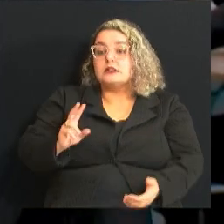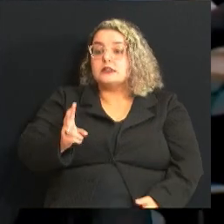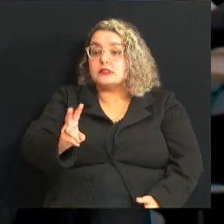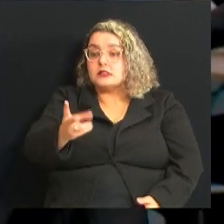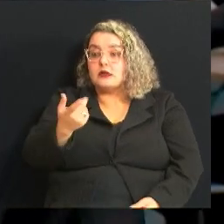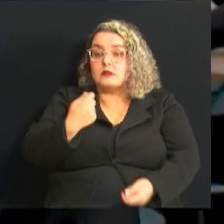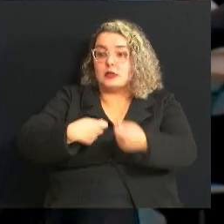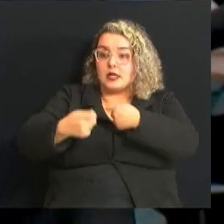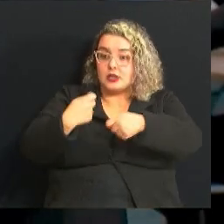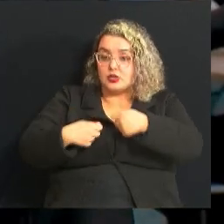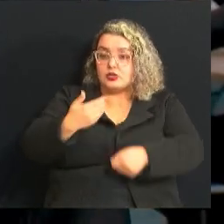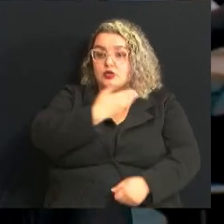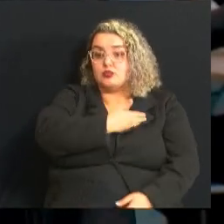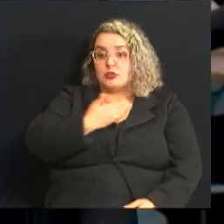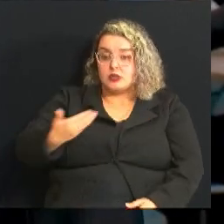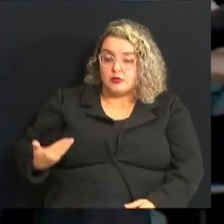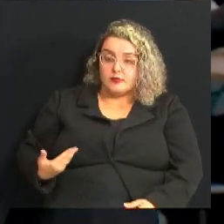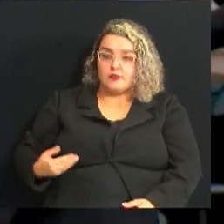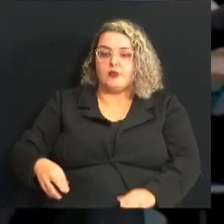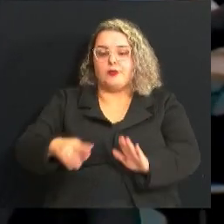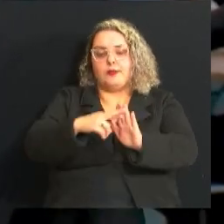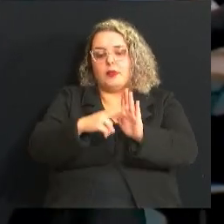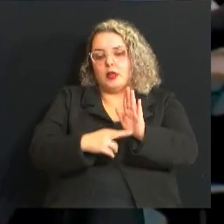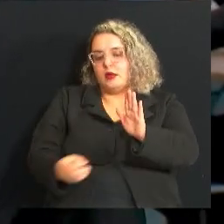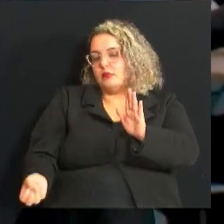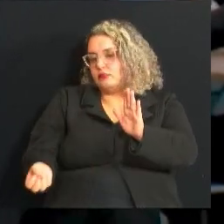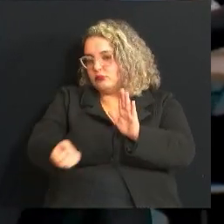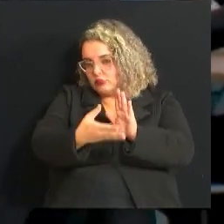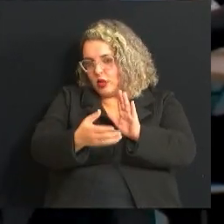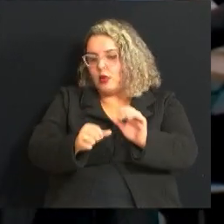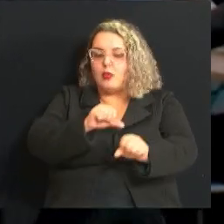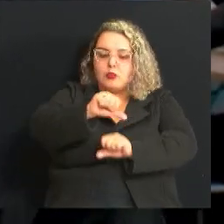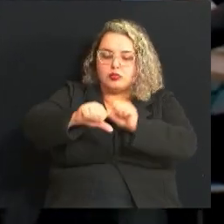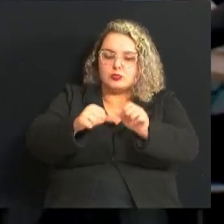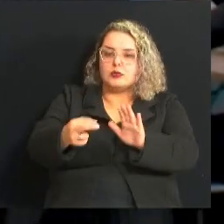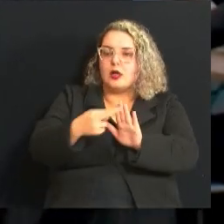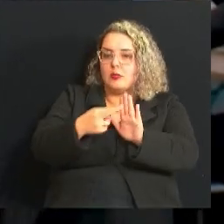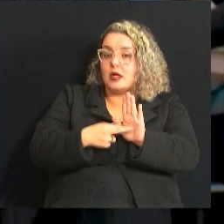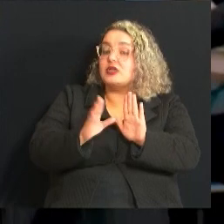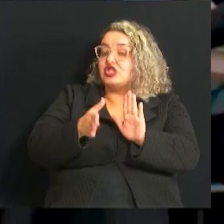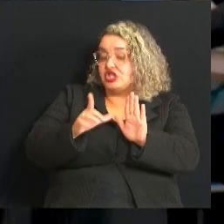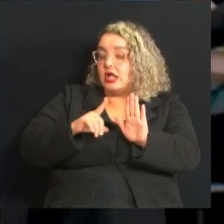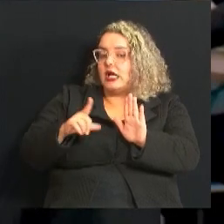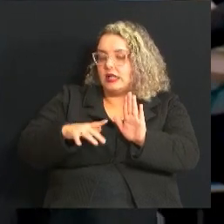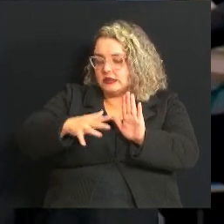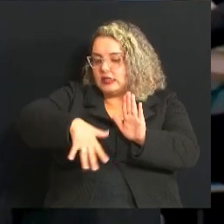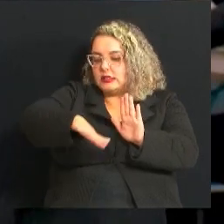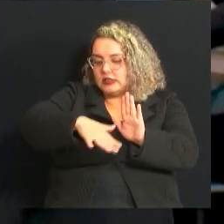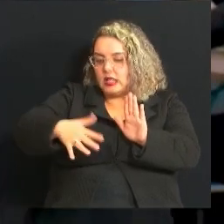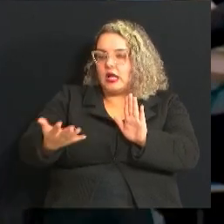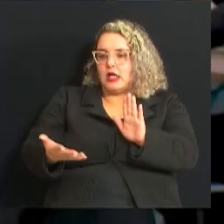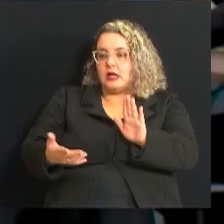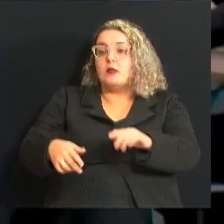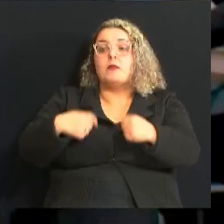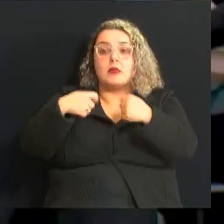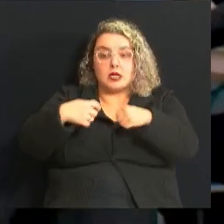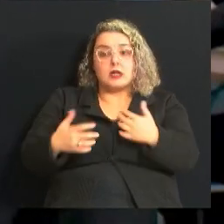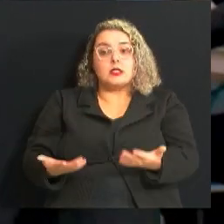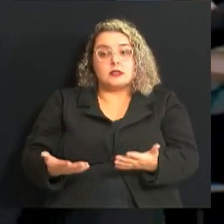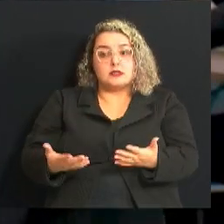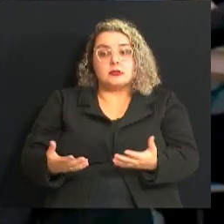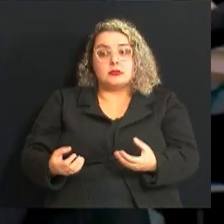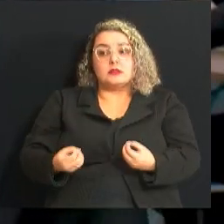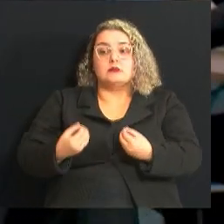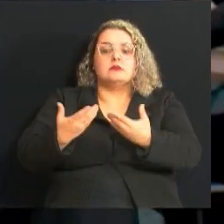administração pública for criar uma regra nova, mudar uma regra que já existe no mercado, é necessário se trazer